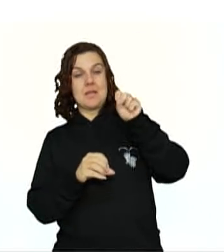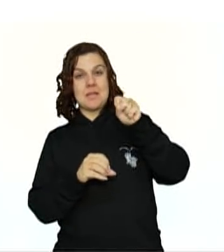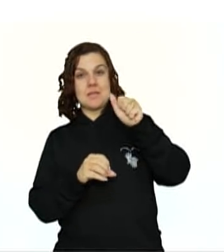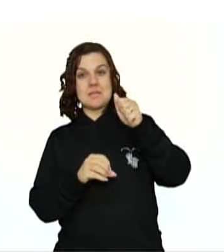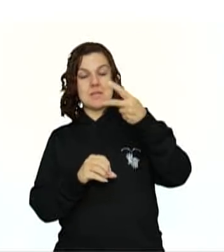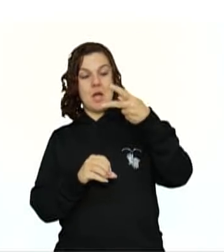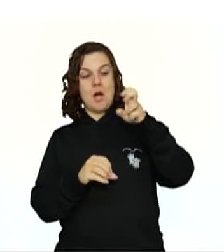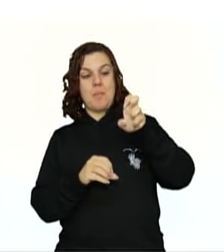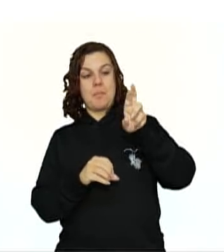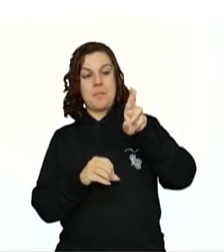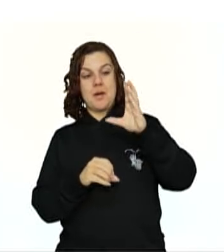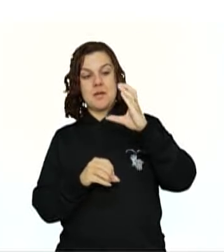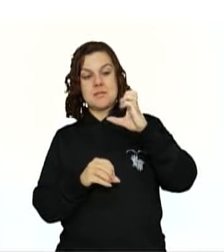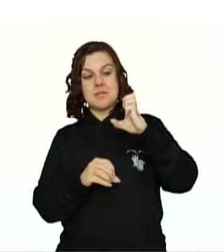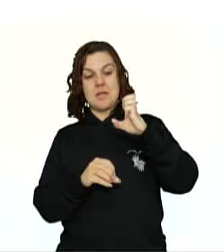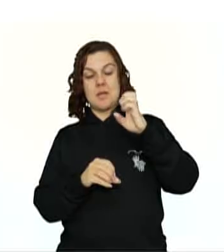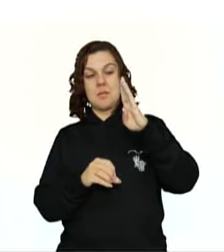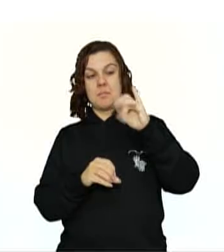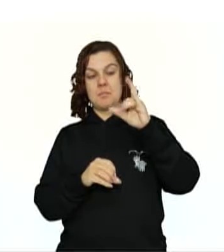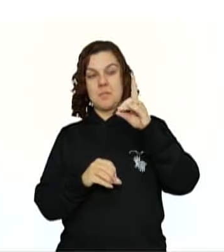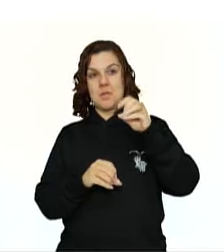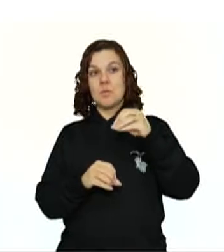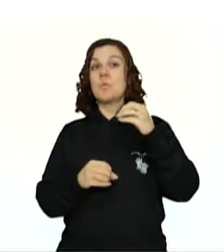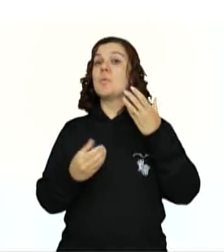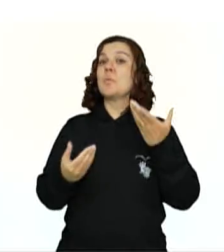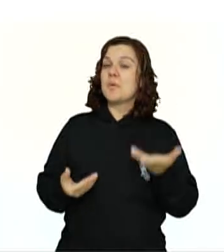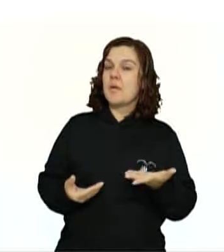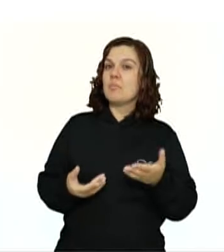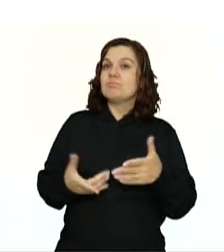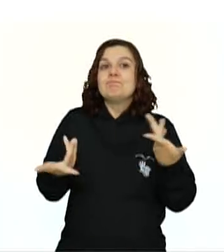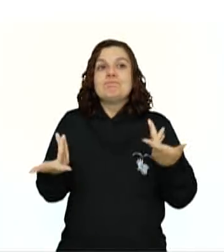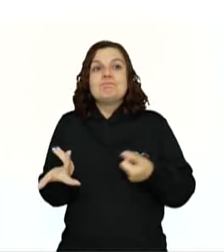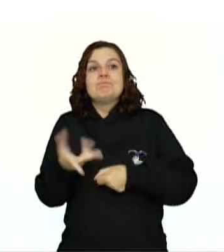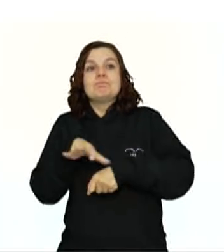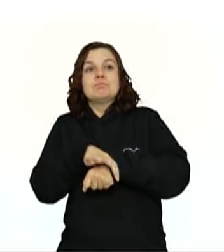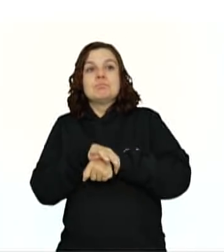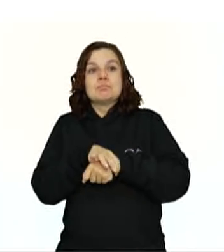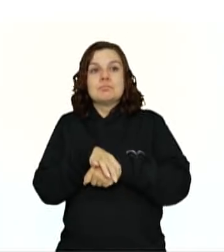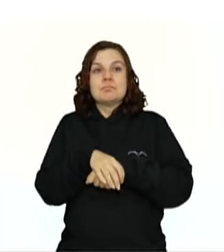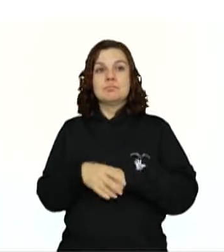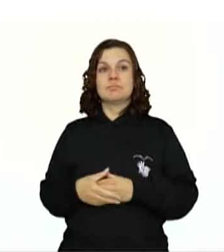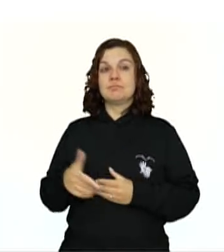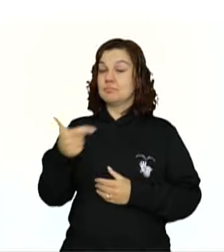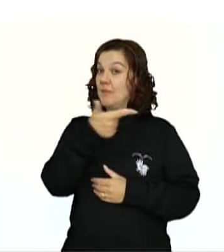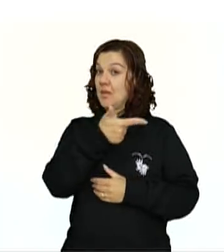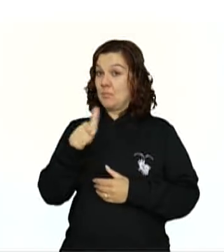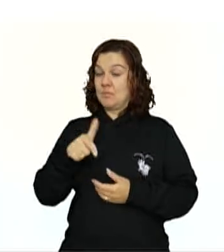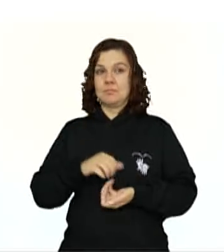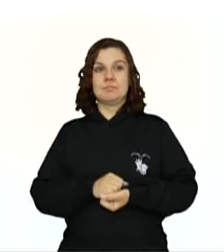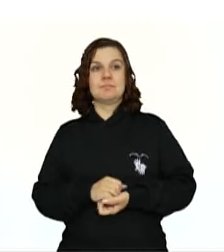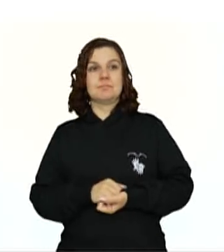sentido referente a desprevenido, tá? Uma pessoa desprovida,